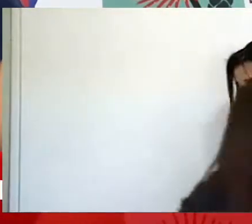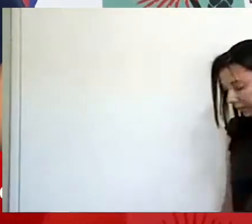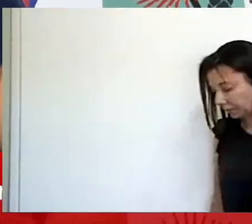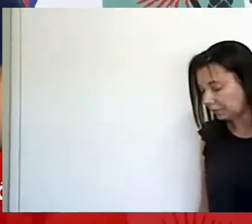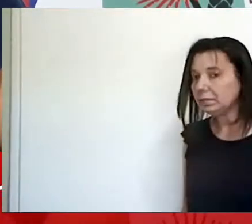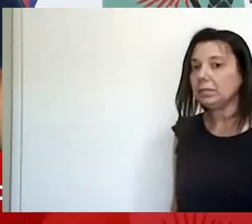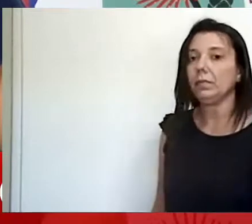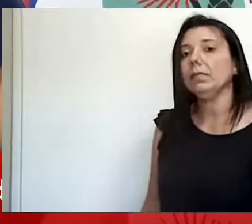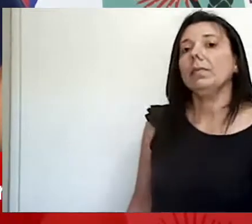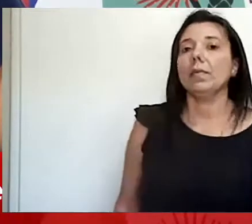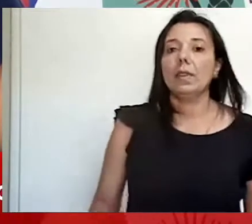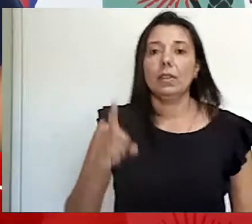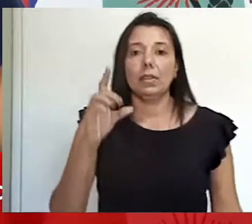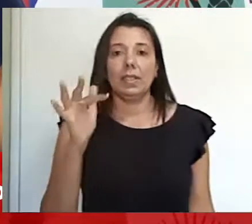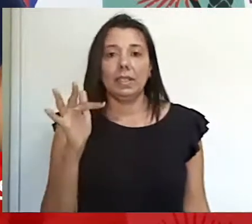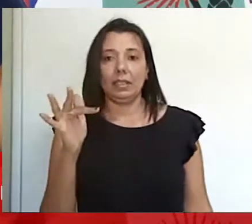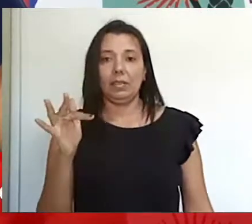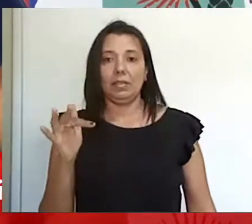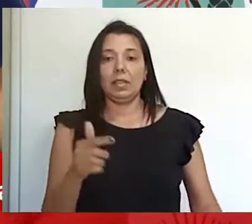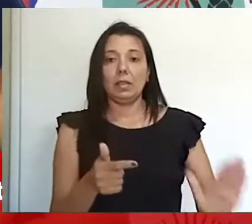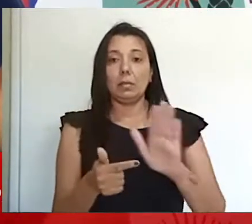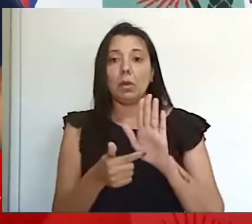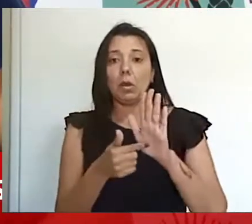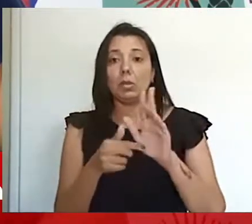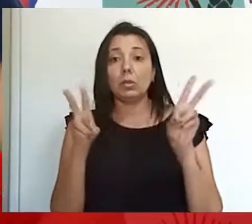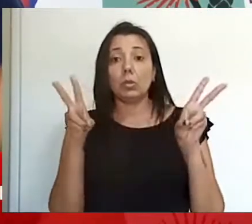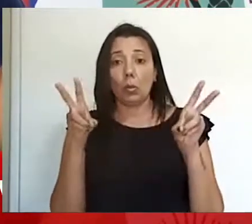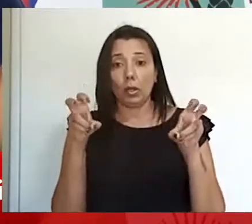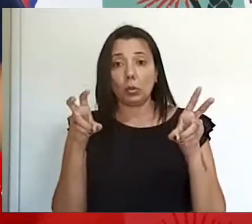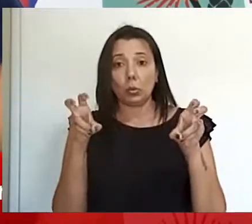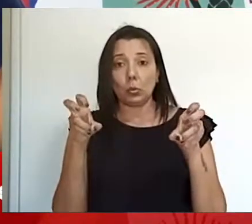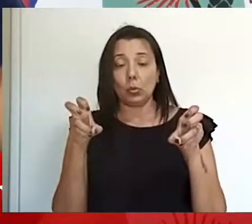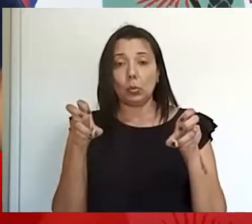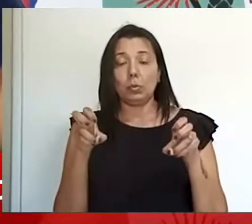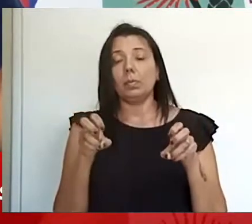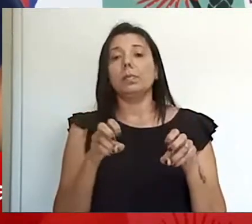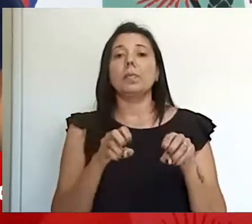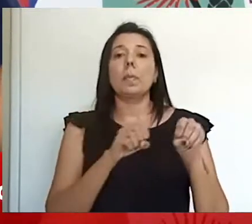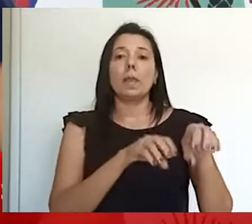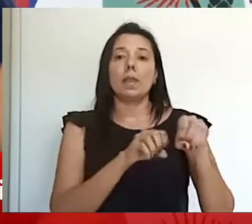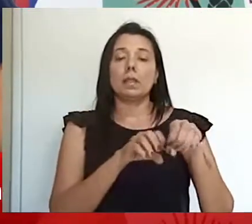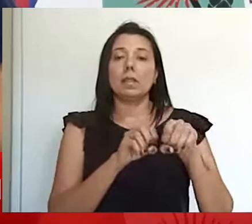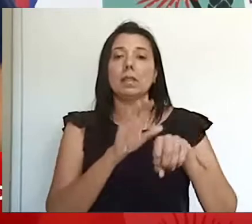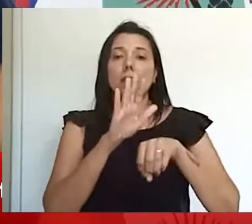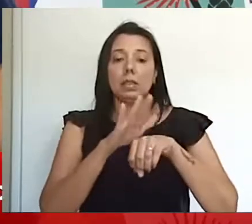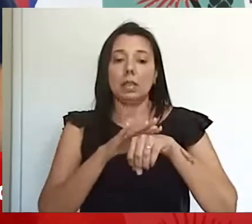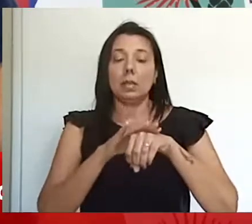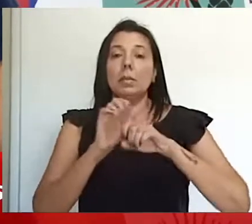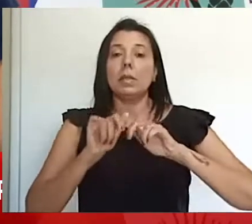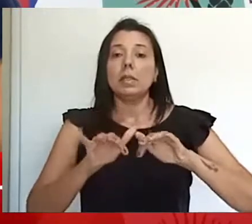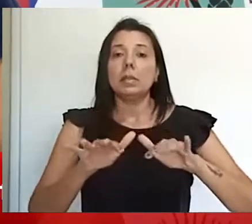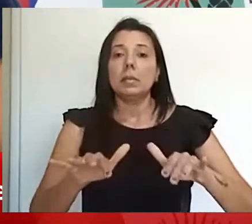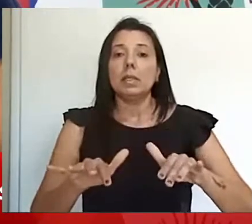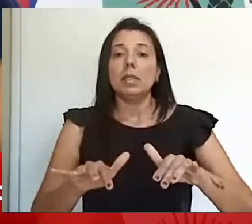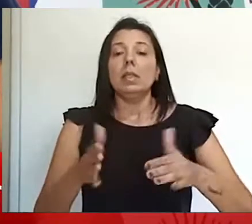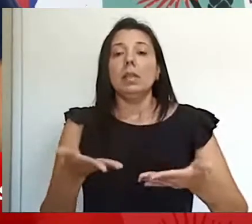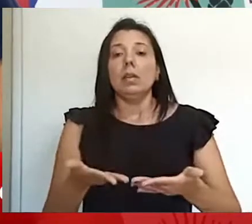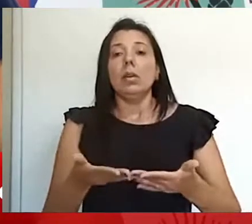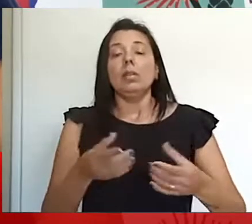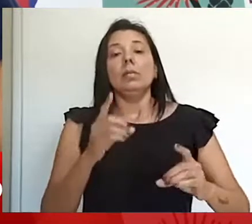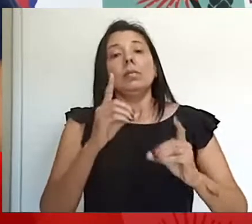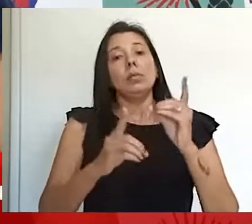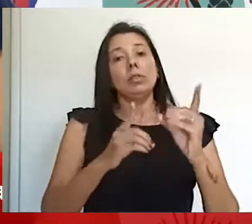Federal, traz o tema Educação em Tempos de Pandemia, Educação do Campo em Debate.